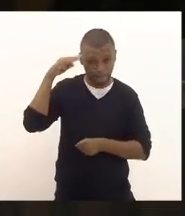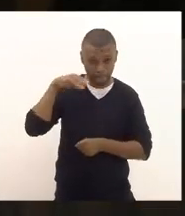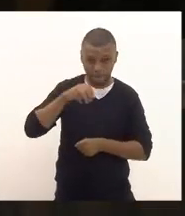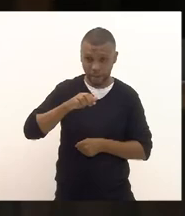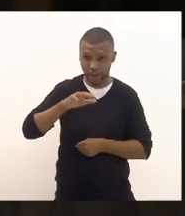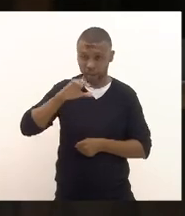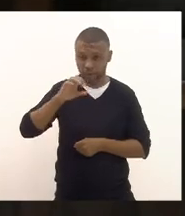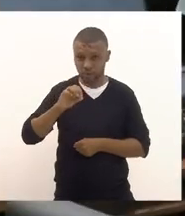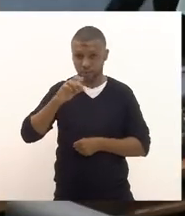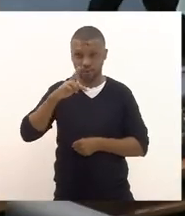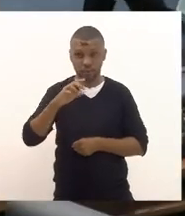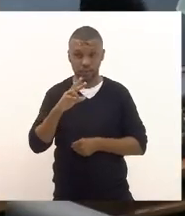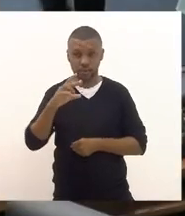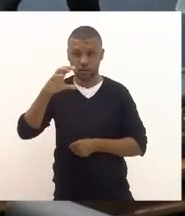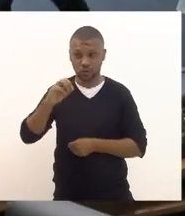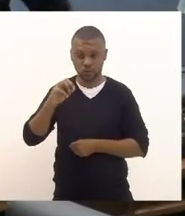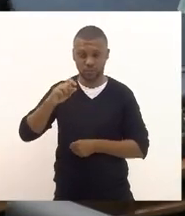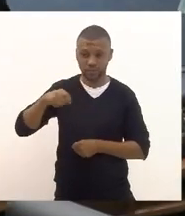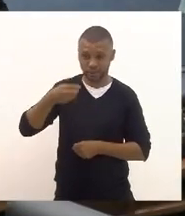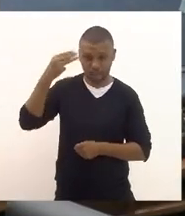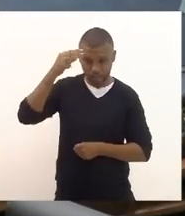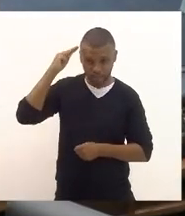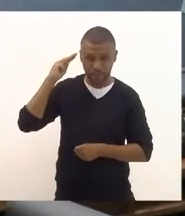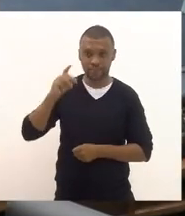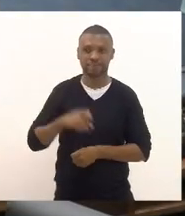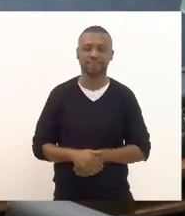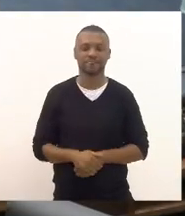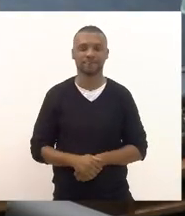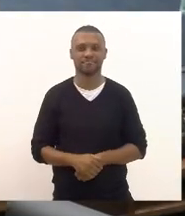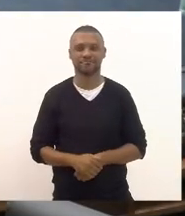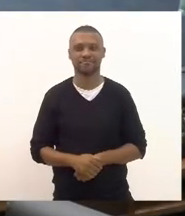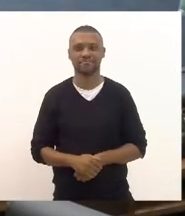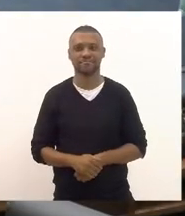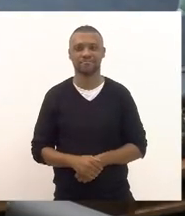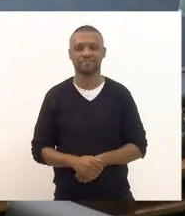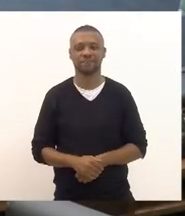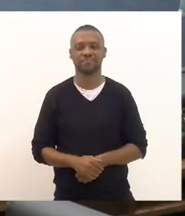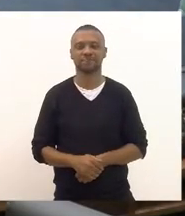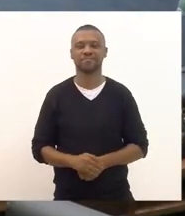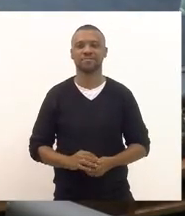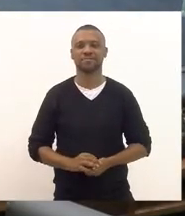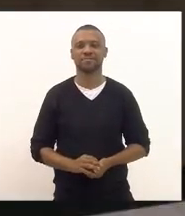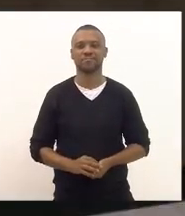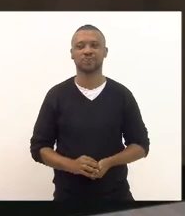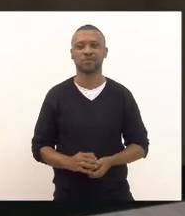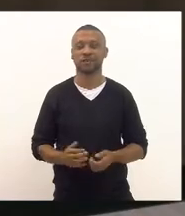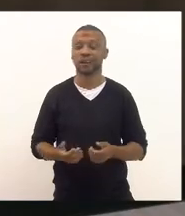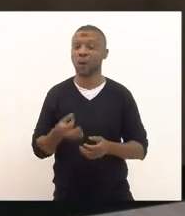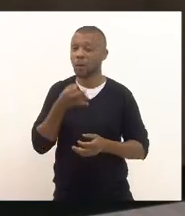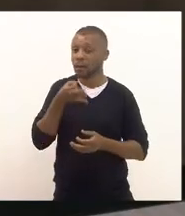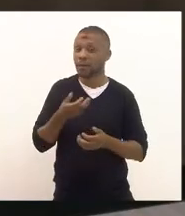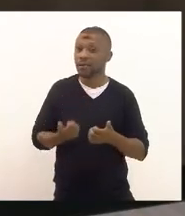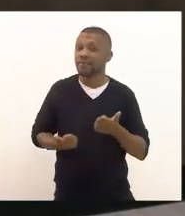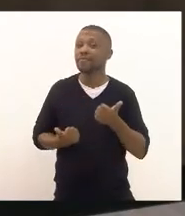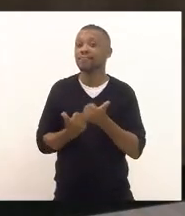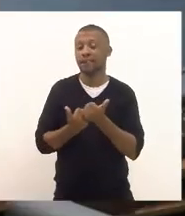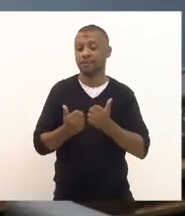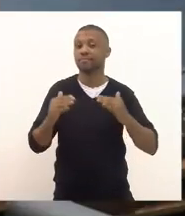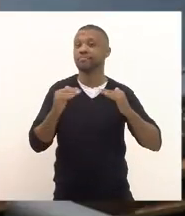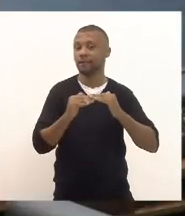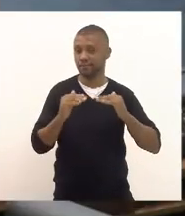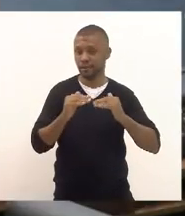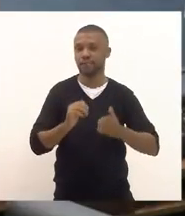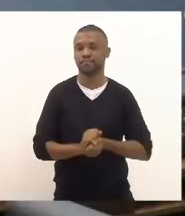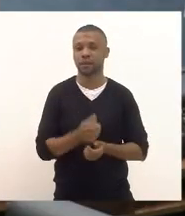e quem falou isso aqui ó e parece um o parecer favorável Presidente